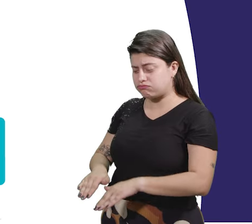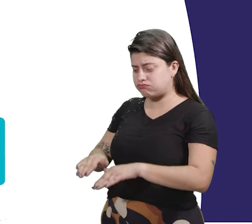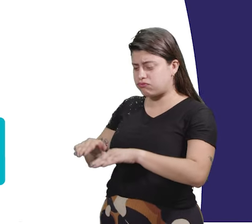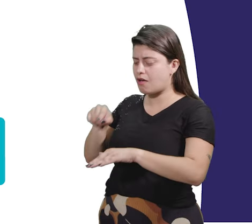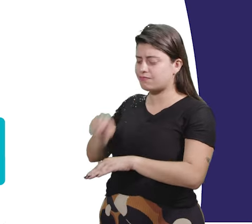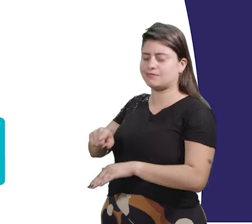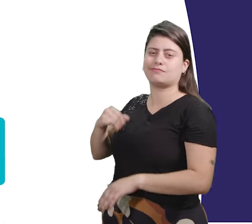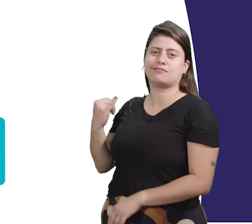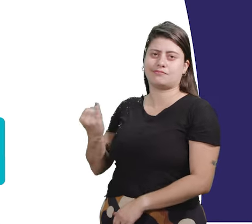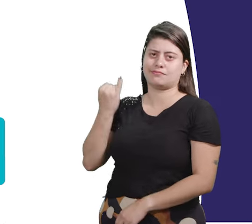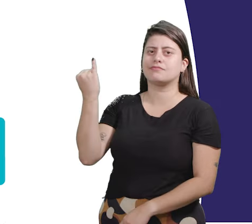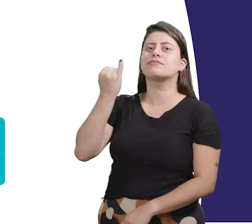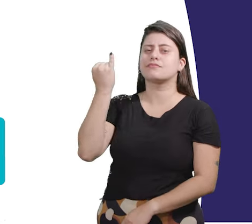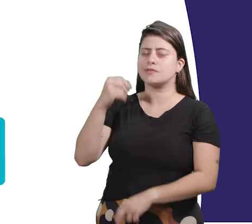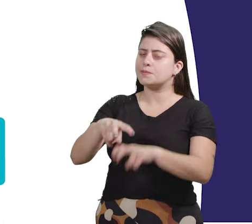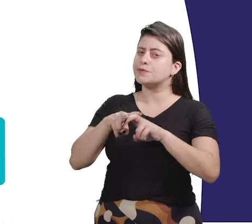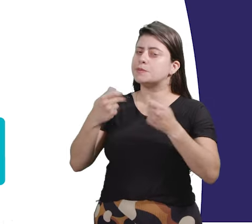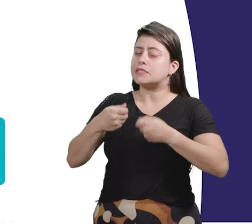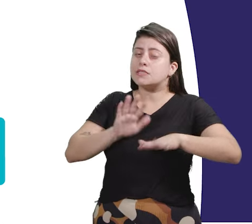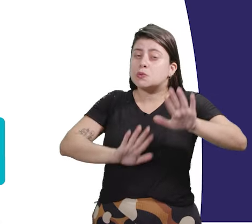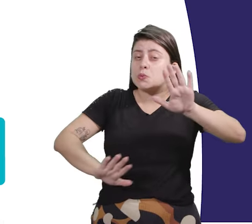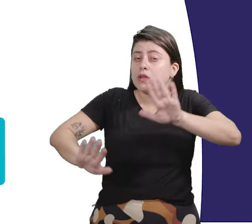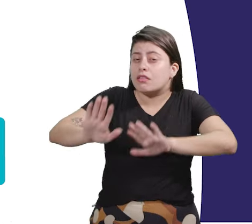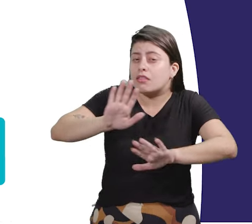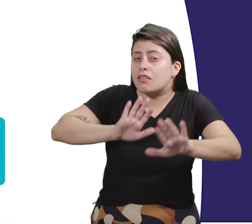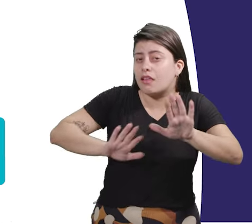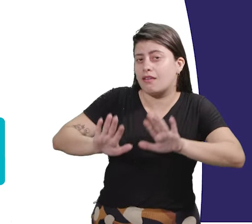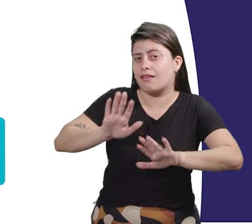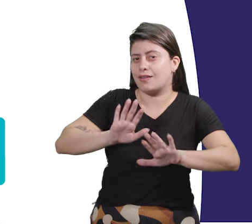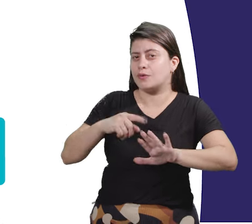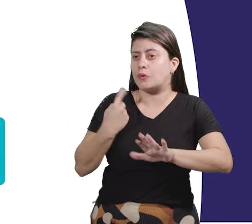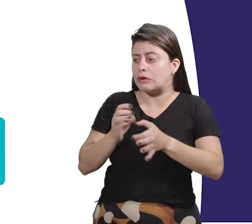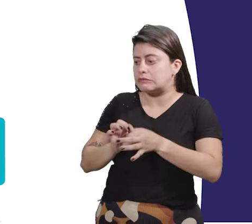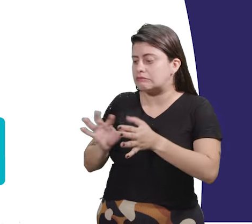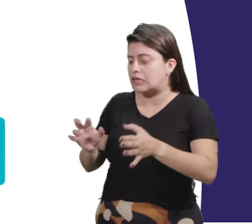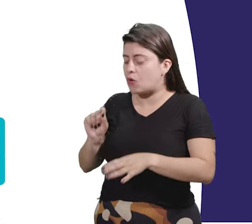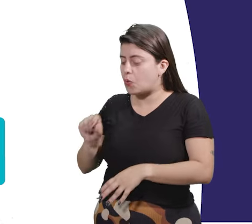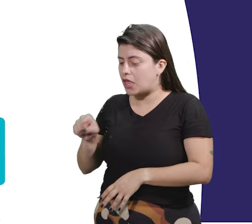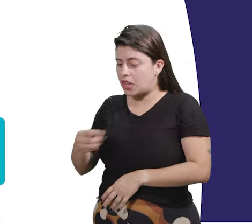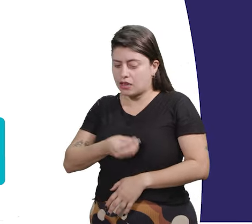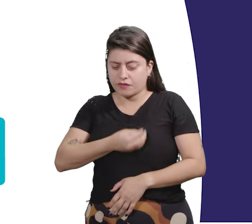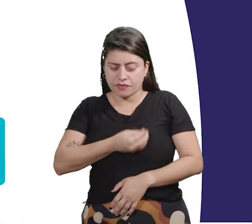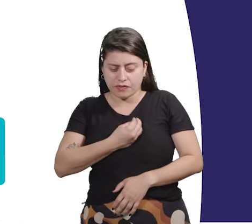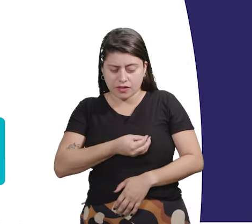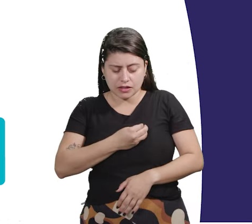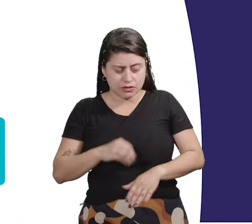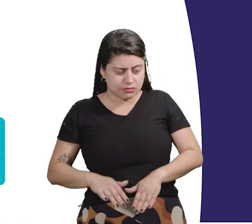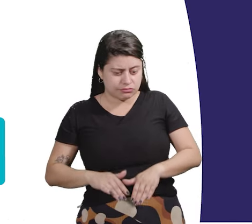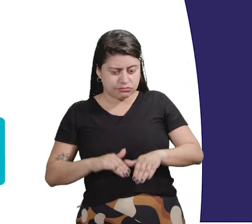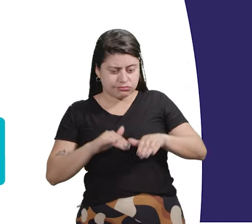gente permite com que as nossas crianças estejam vivenciando nessa etapa, porque realmente tem uma influência muito importante no